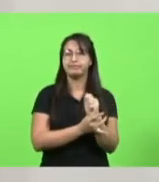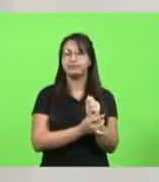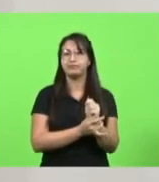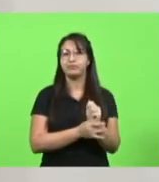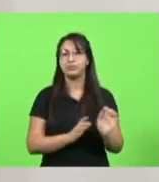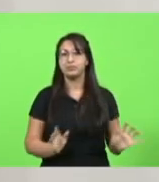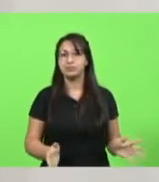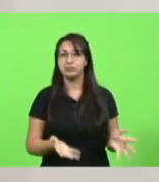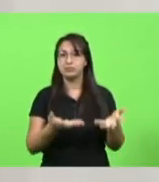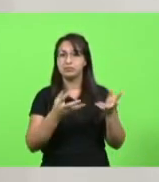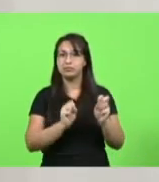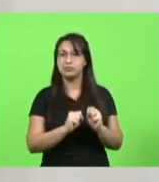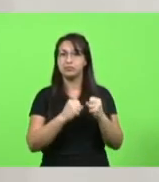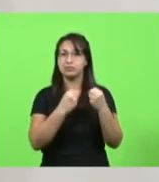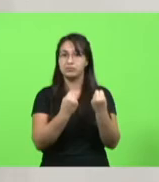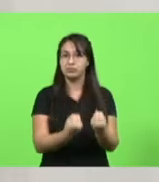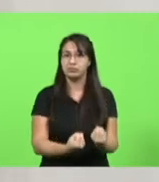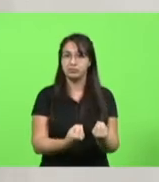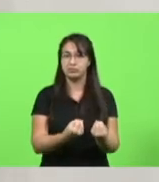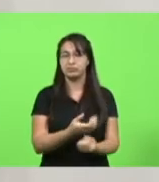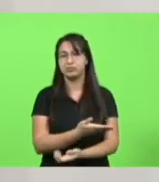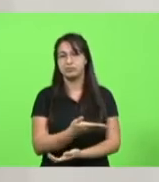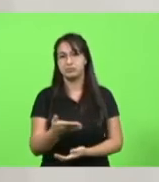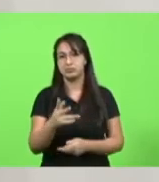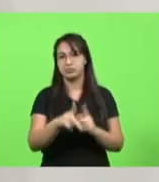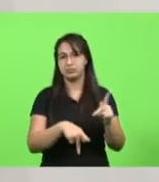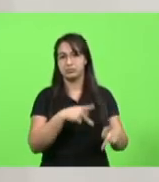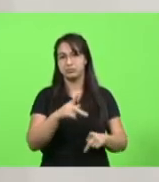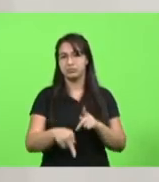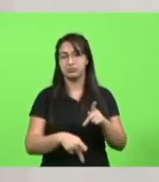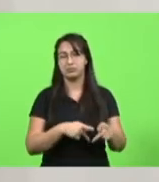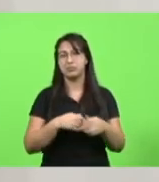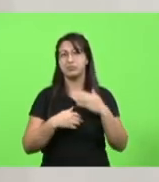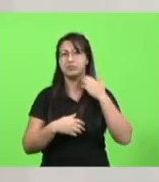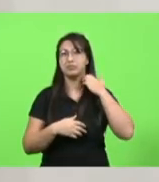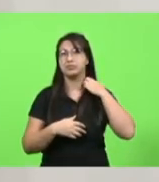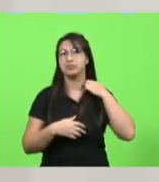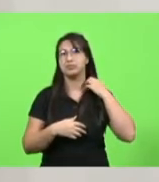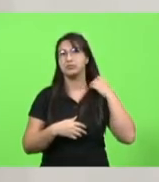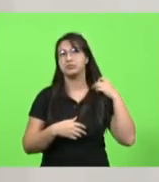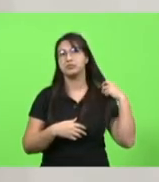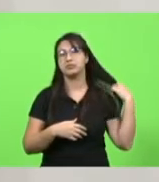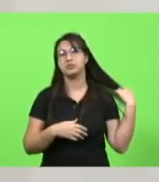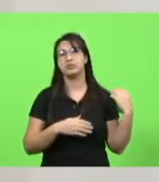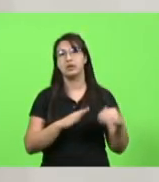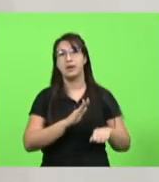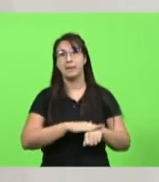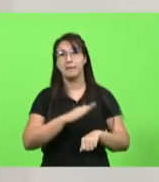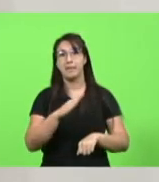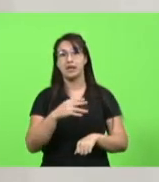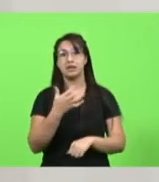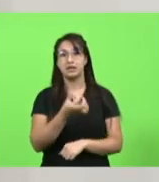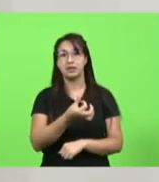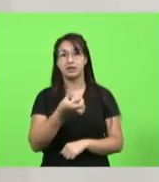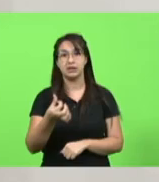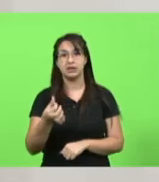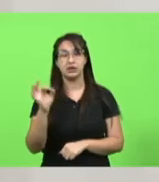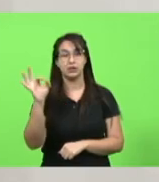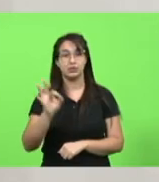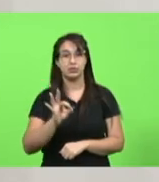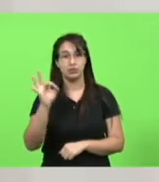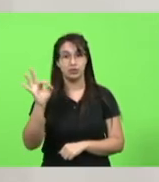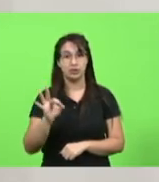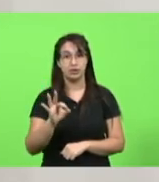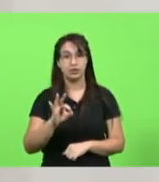promoção da defesa de seus consumidores em mais de 66% da sua